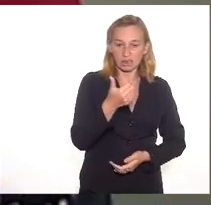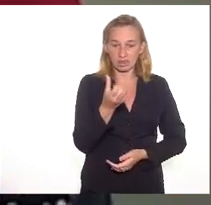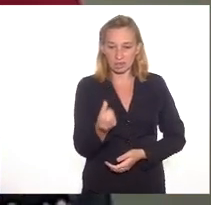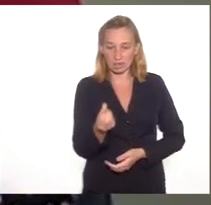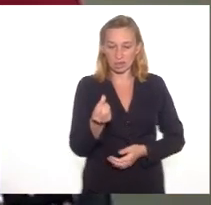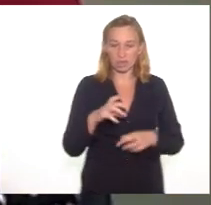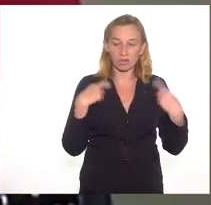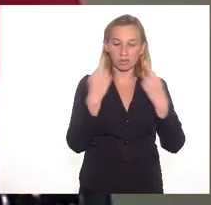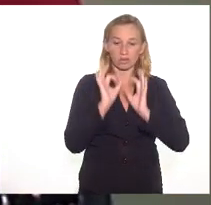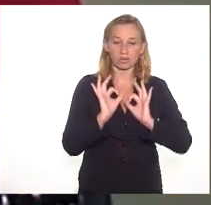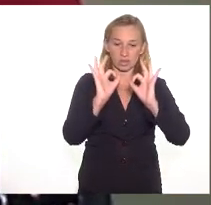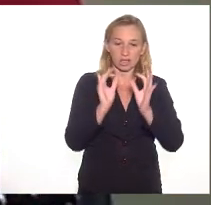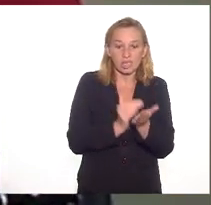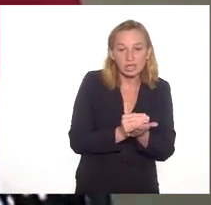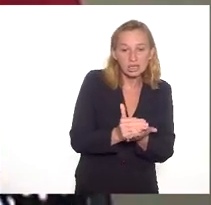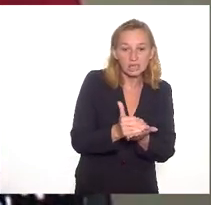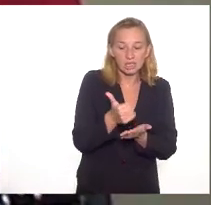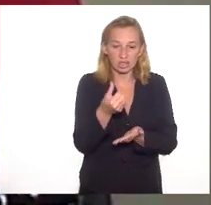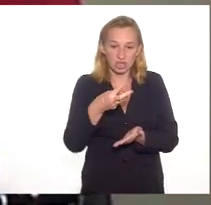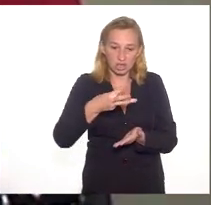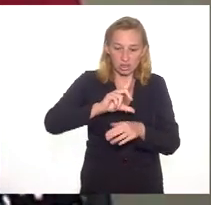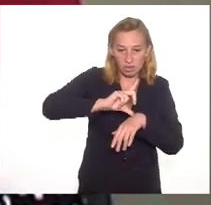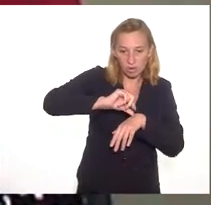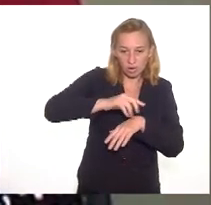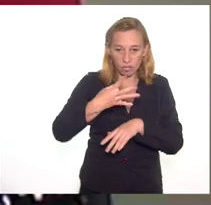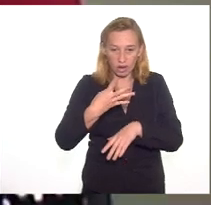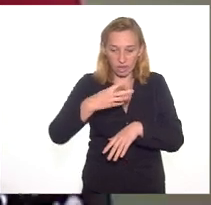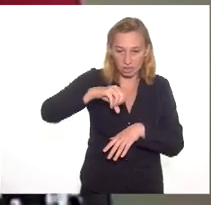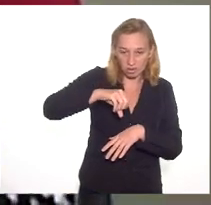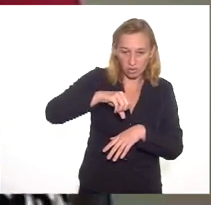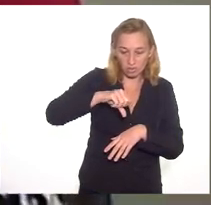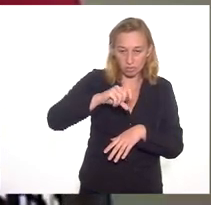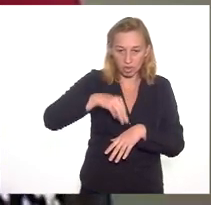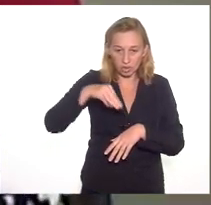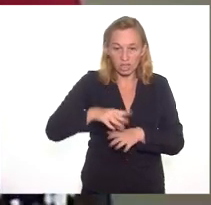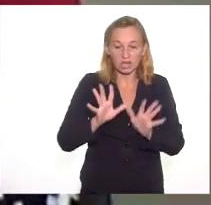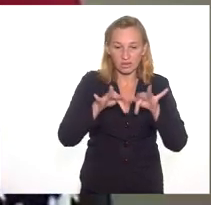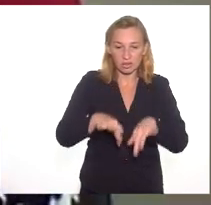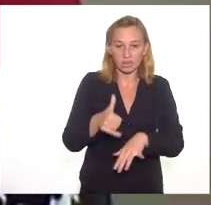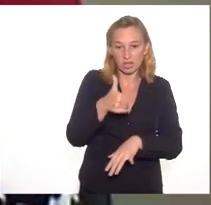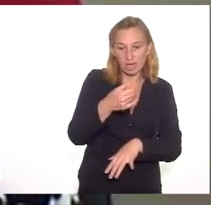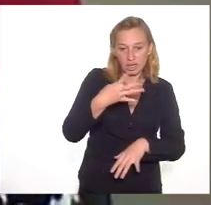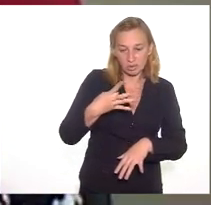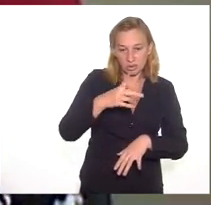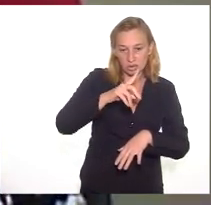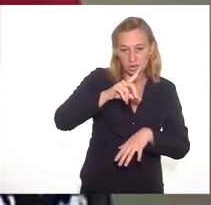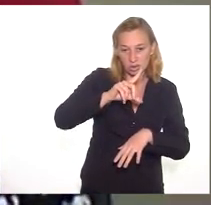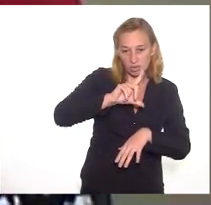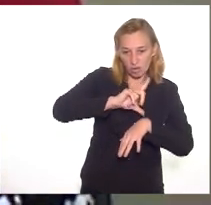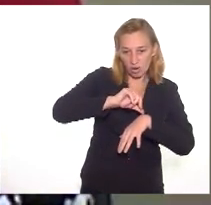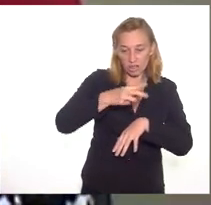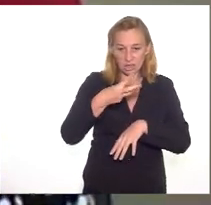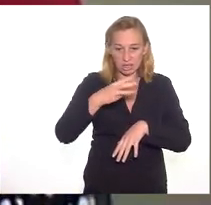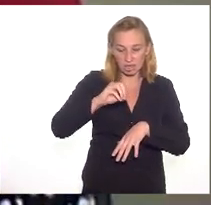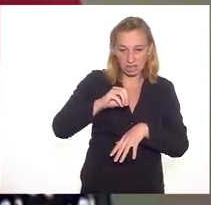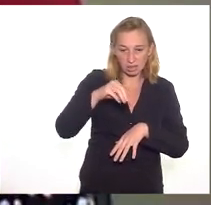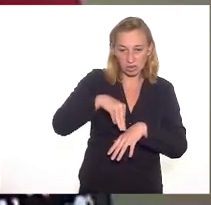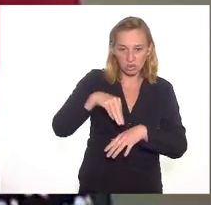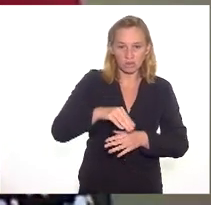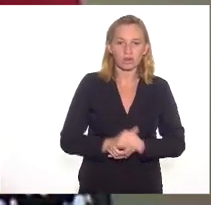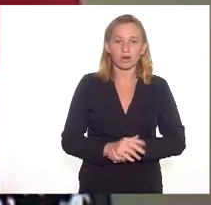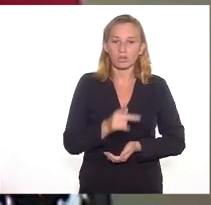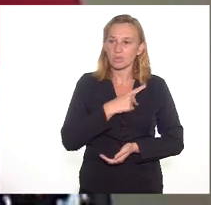sessão extraordinária, que, iniciada às 13 horas e 49 minutos, encerrou-se às 14 horas e 30 minutos. Presidente,